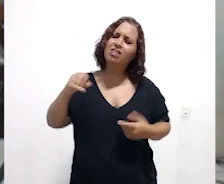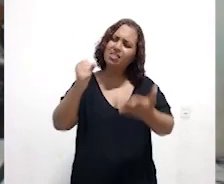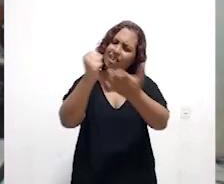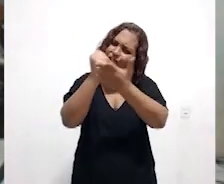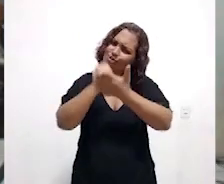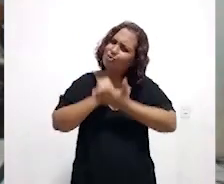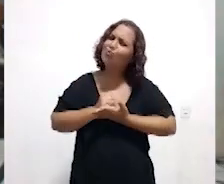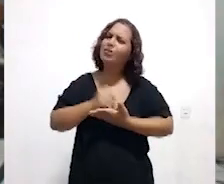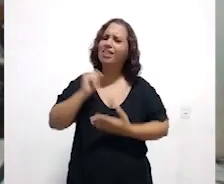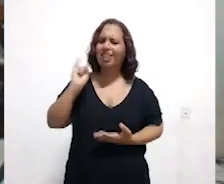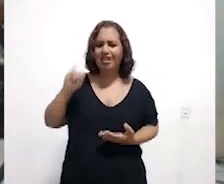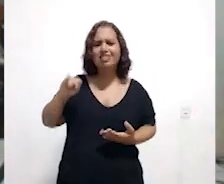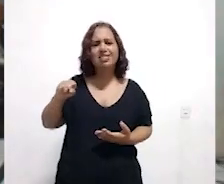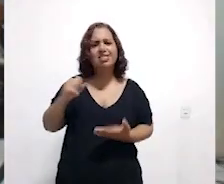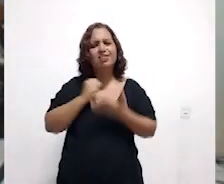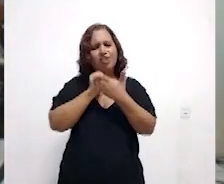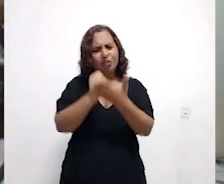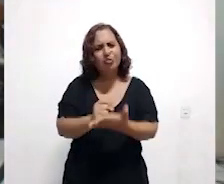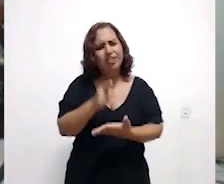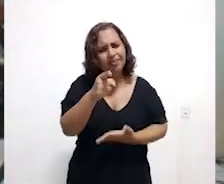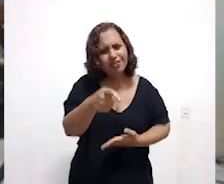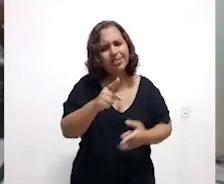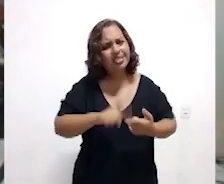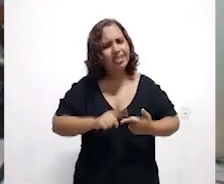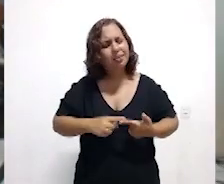há de ajudar você.